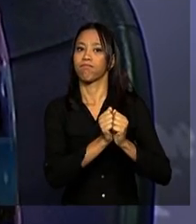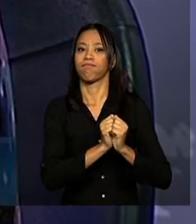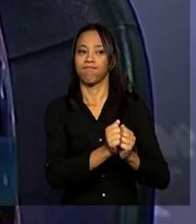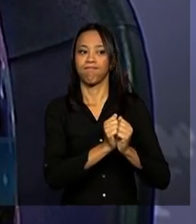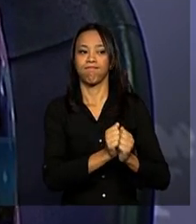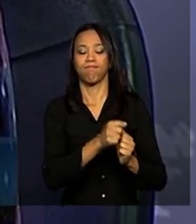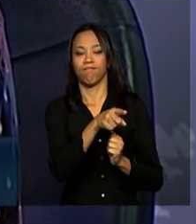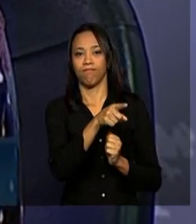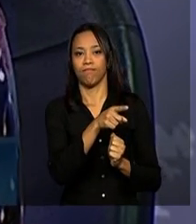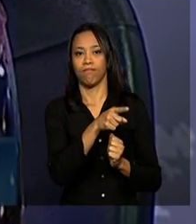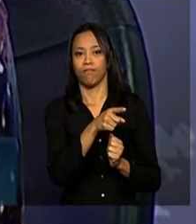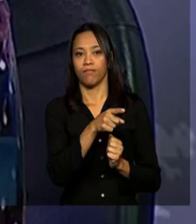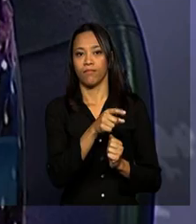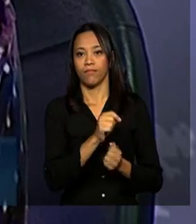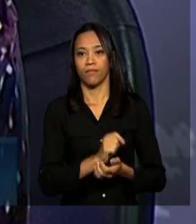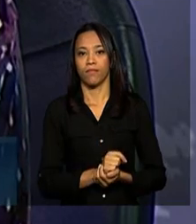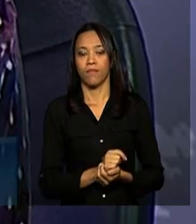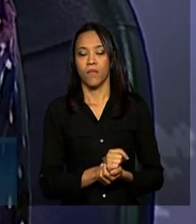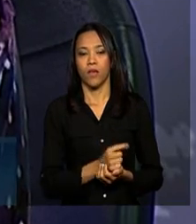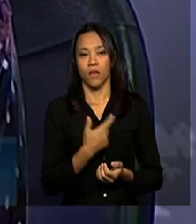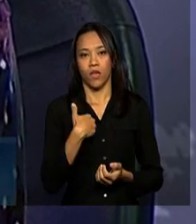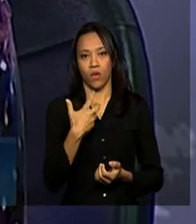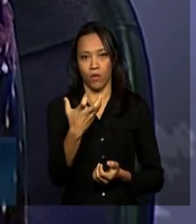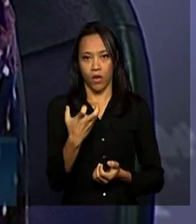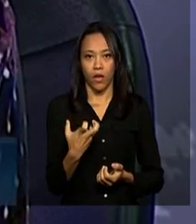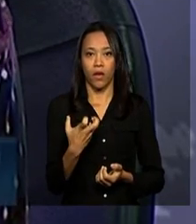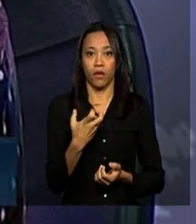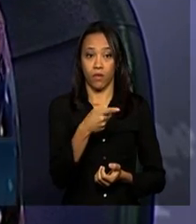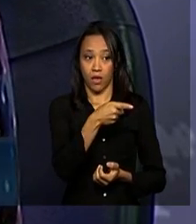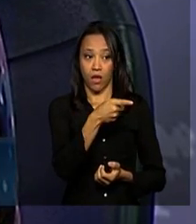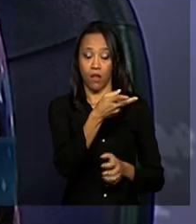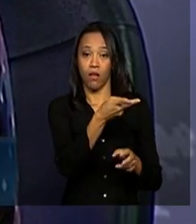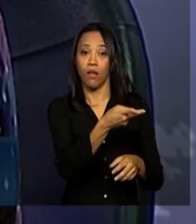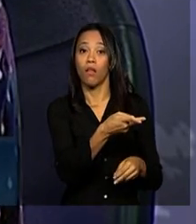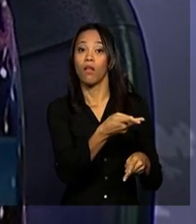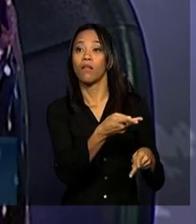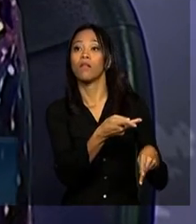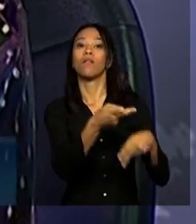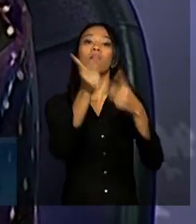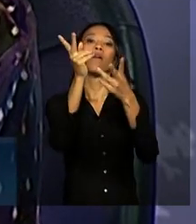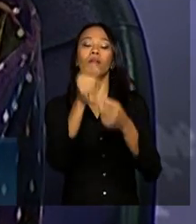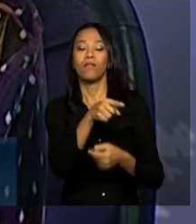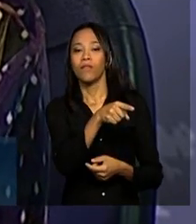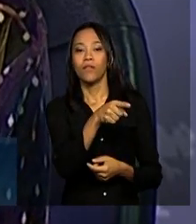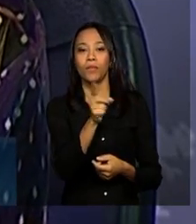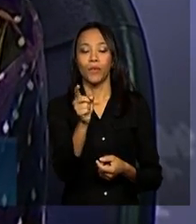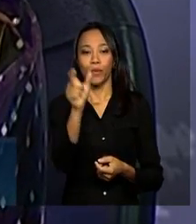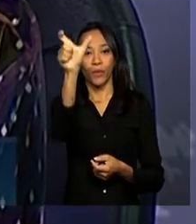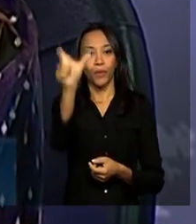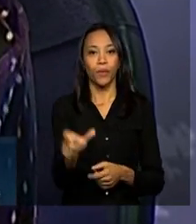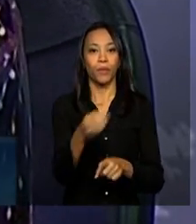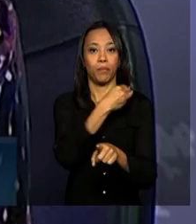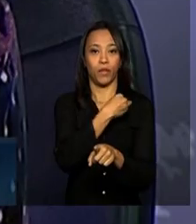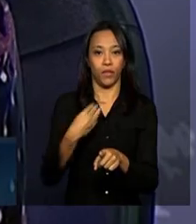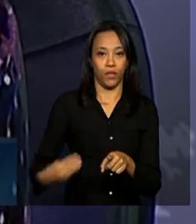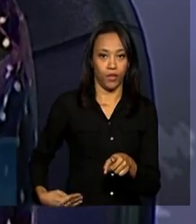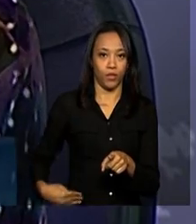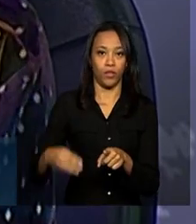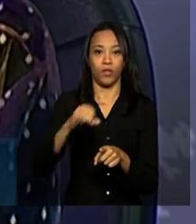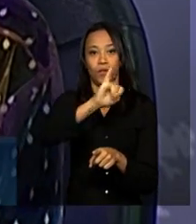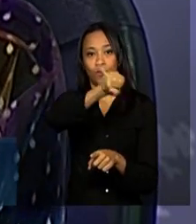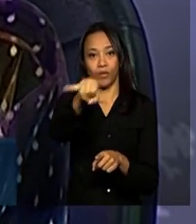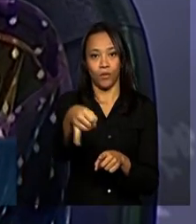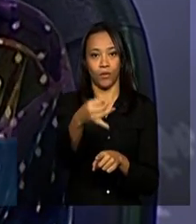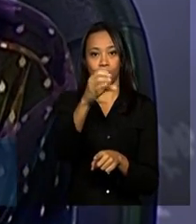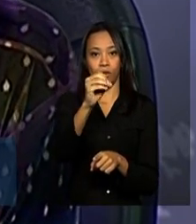muitos momentos, e eu quero que ela leve para o ministro José Eduardo, que ele está muito